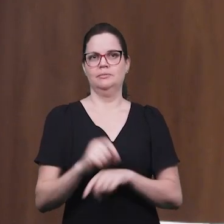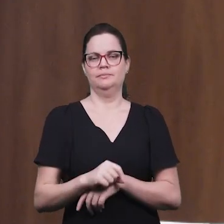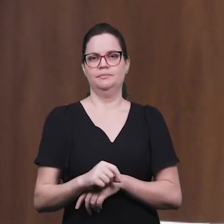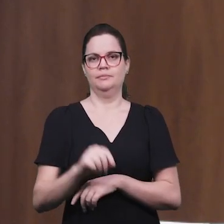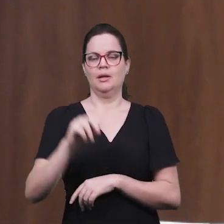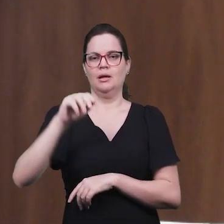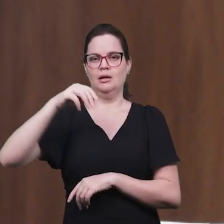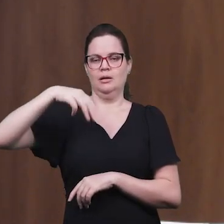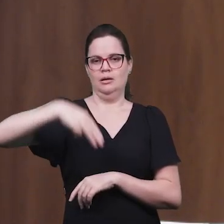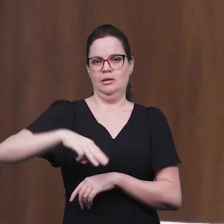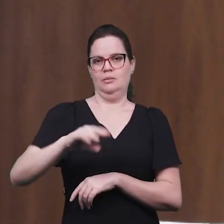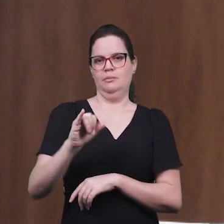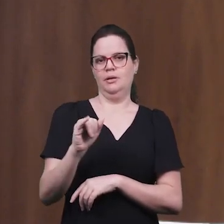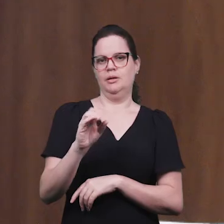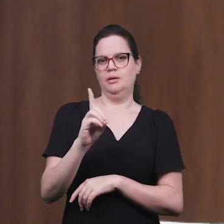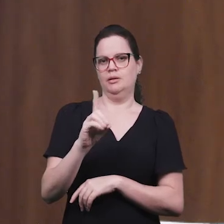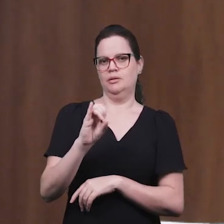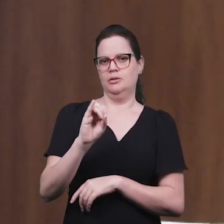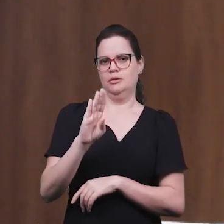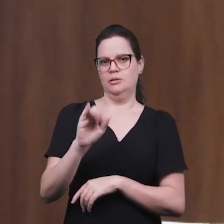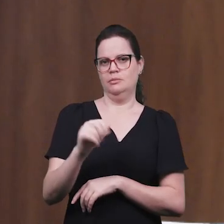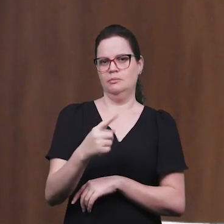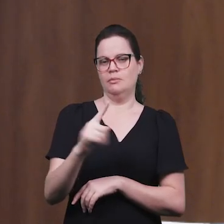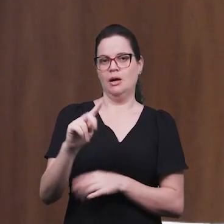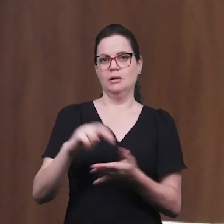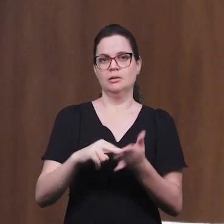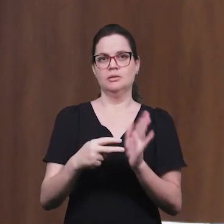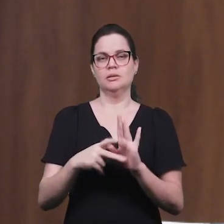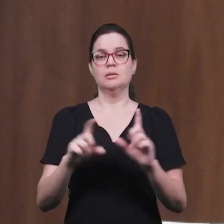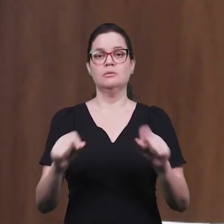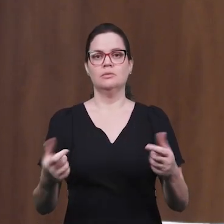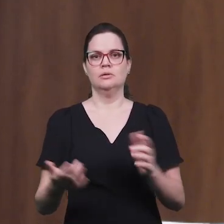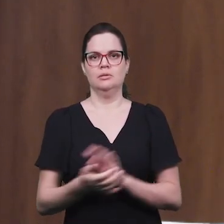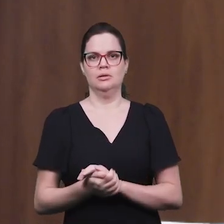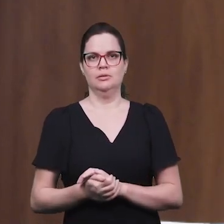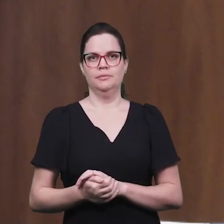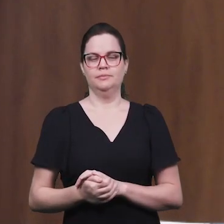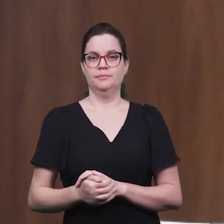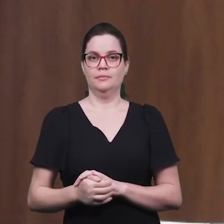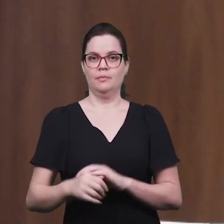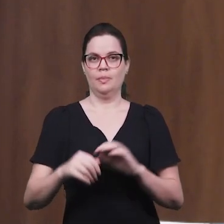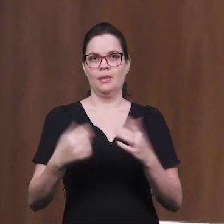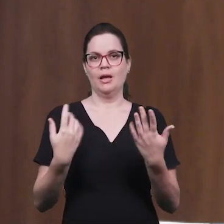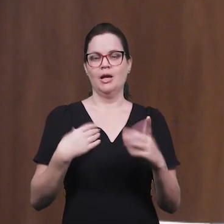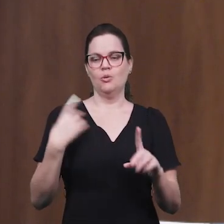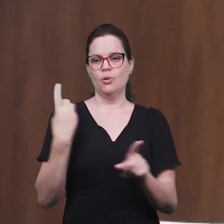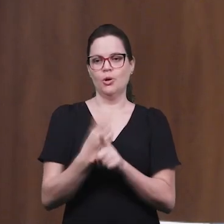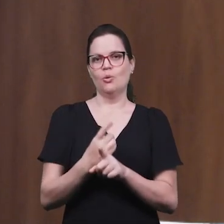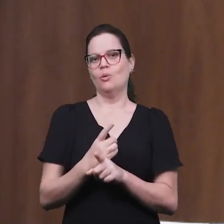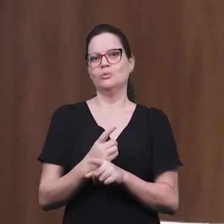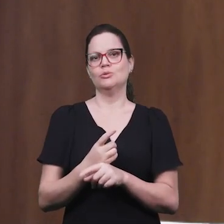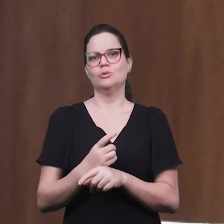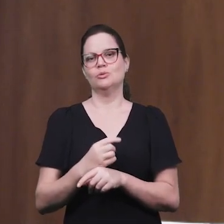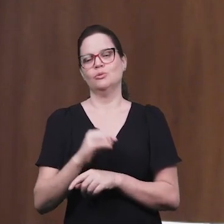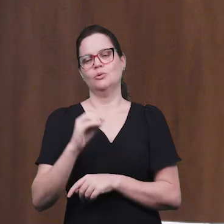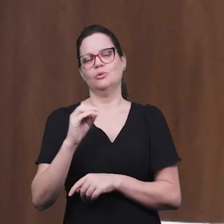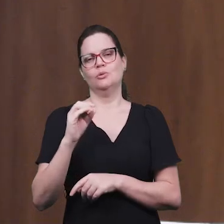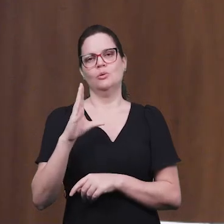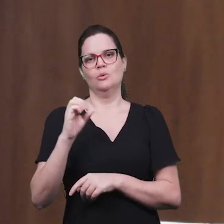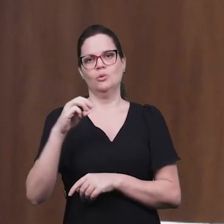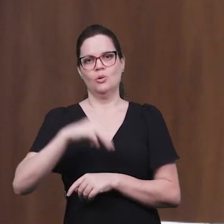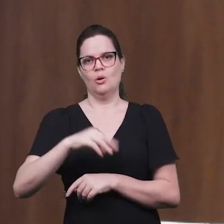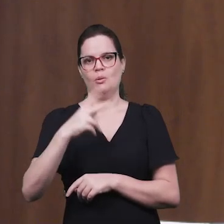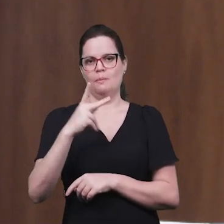é midbar, que significa lugar da palavra ou o encontro com a palavra. Também